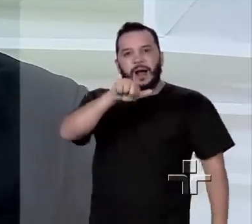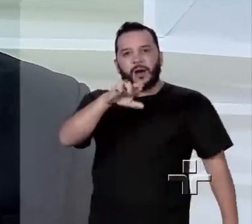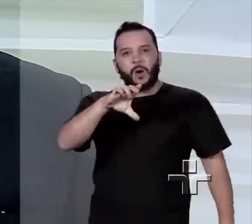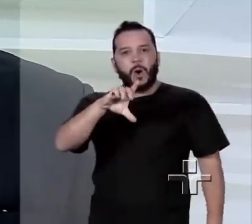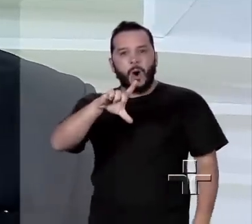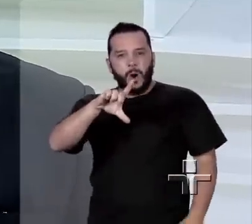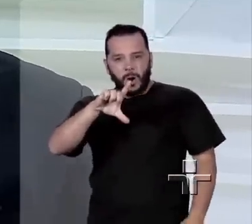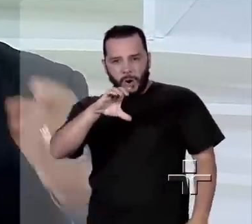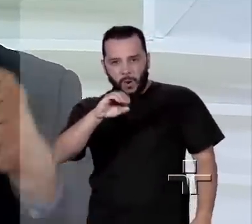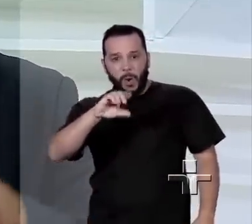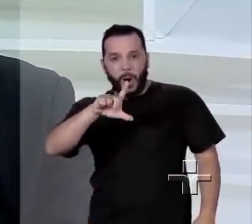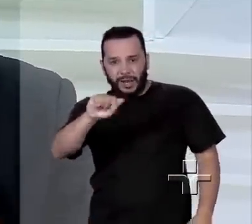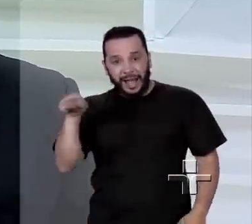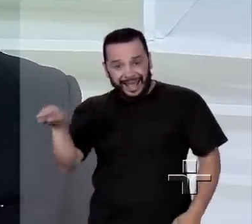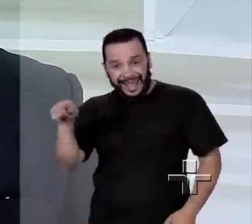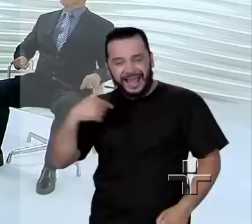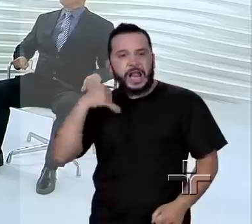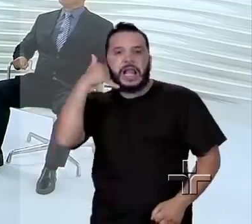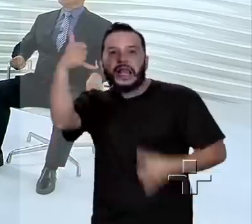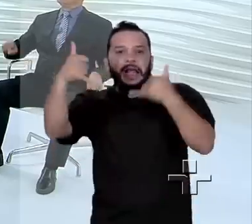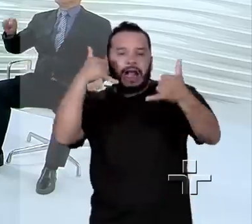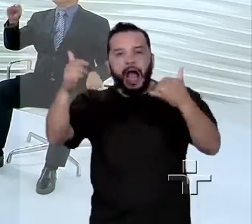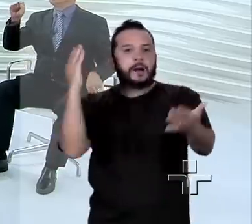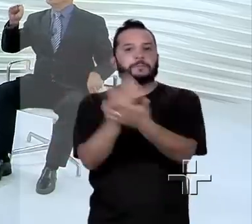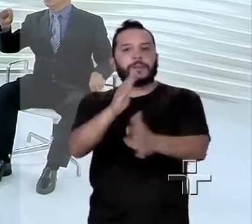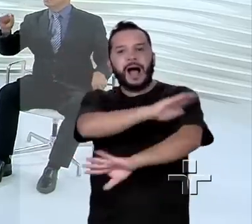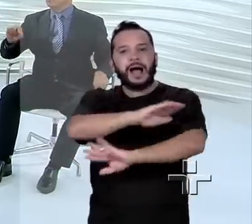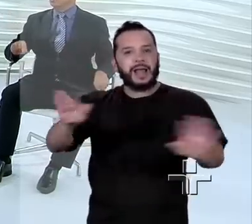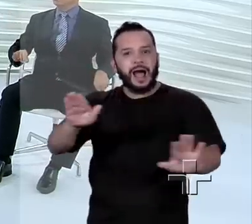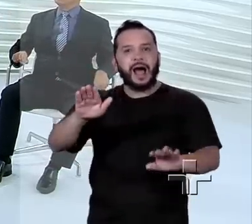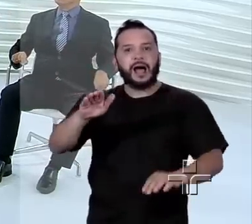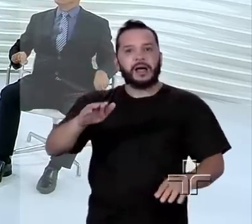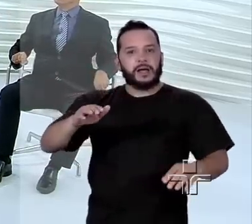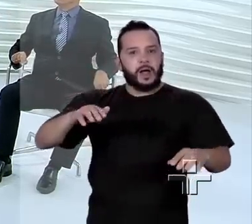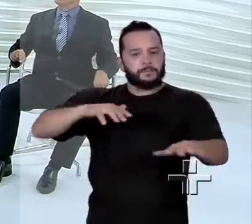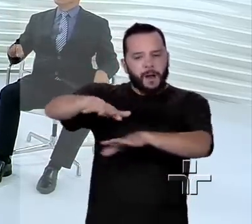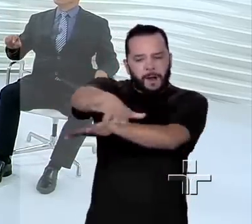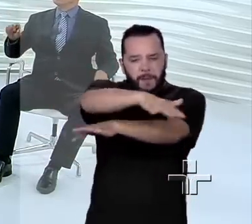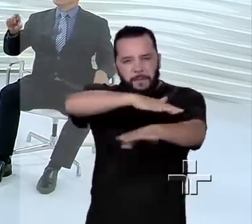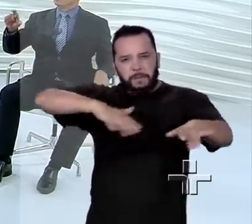poder parar as rebeliões. E dizendo exatamente,